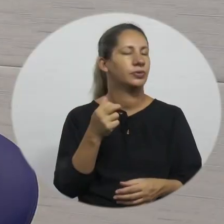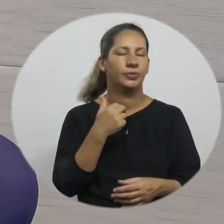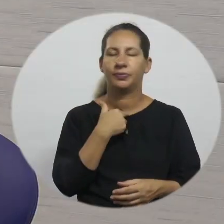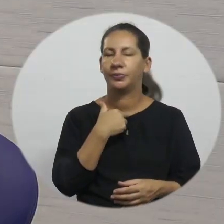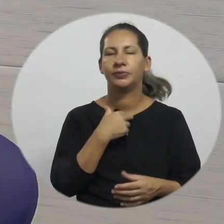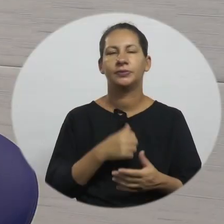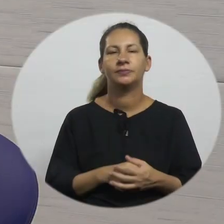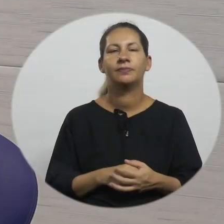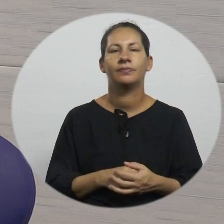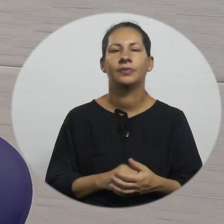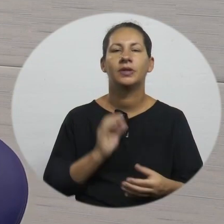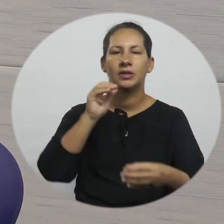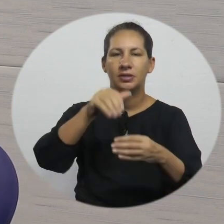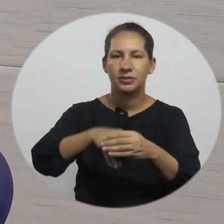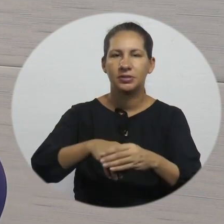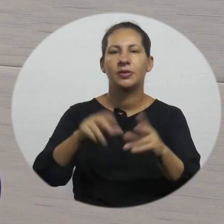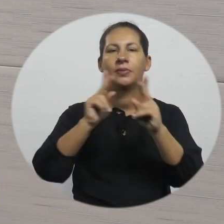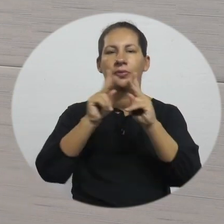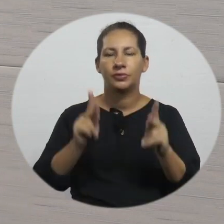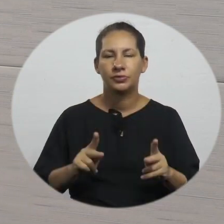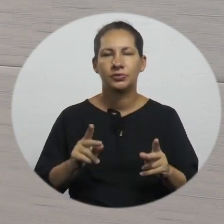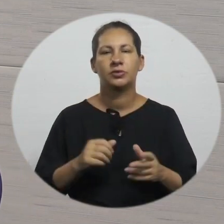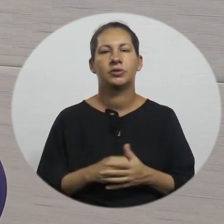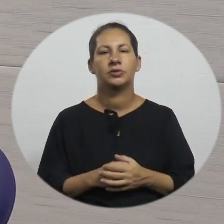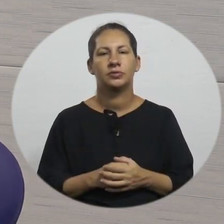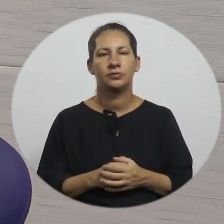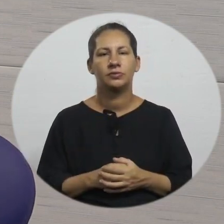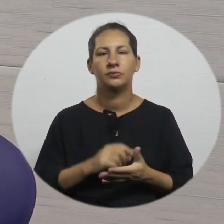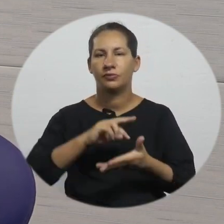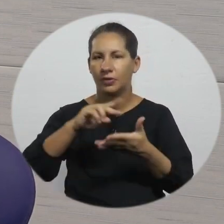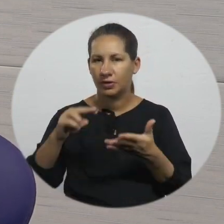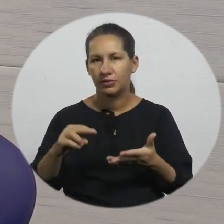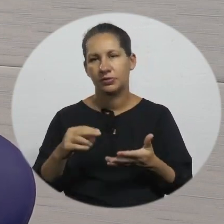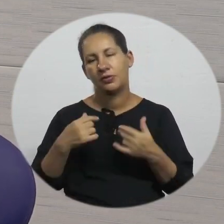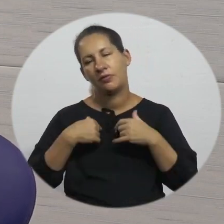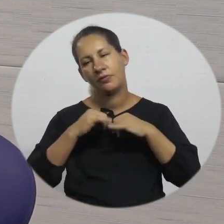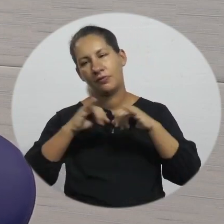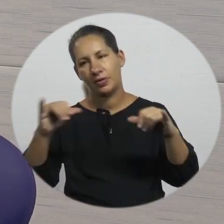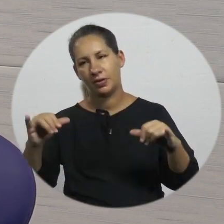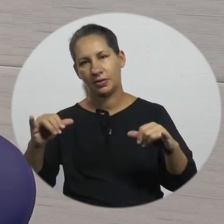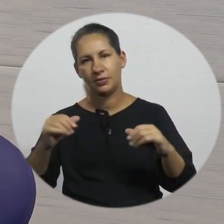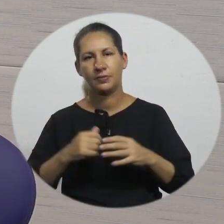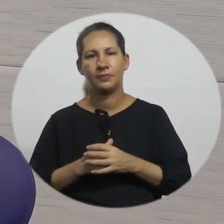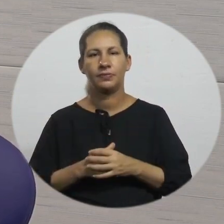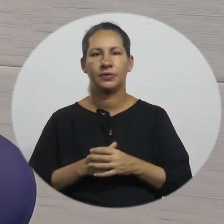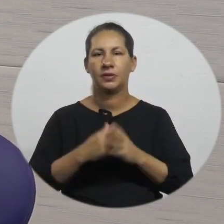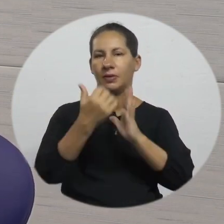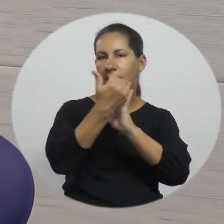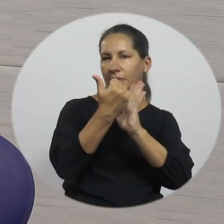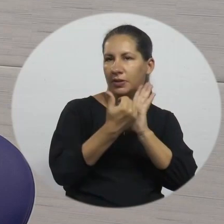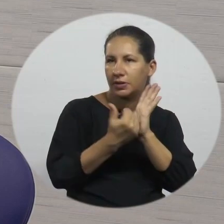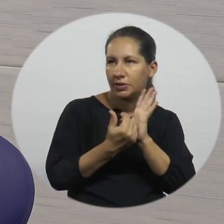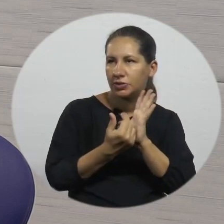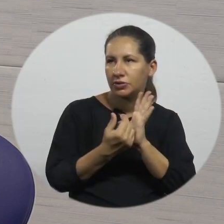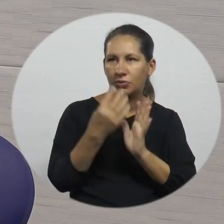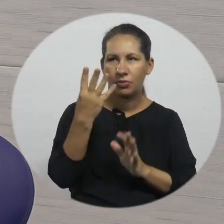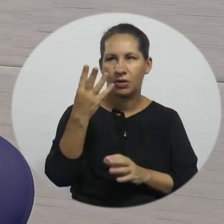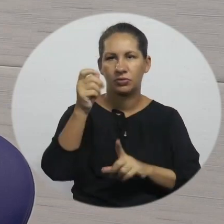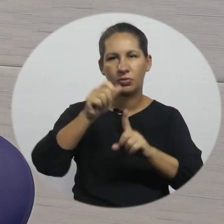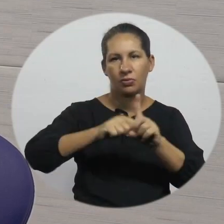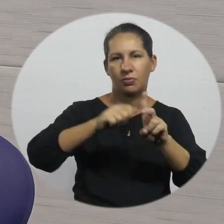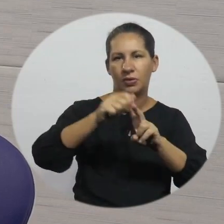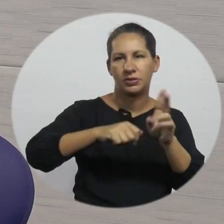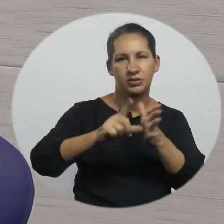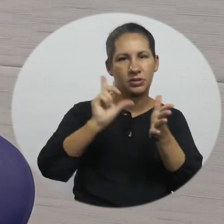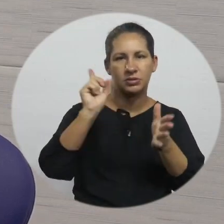tem condição, a eleição ela é um projeto logístico de grande monta. Então, por isso que eu digo, a gente não planeja a eleição 4 meses antes,